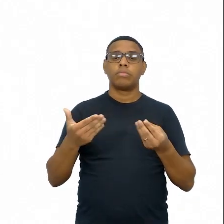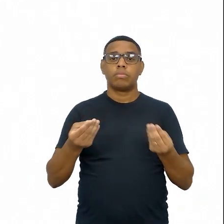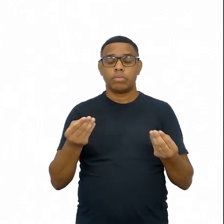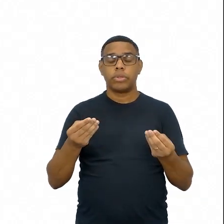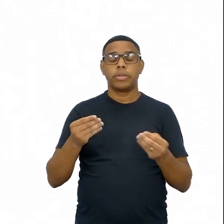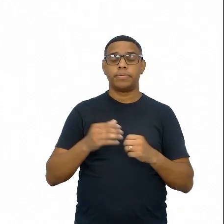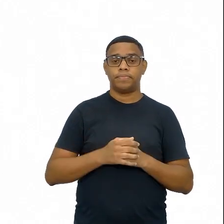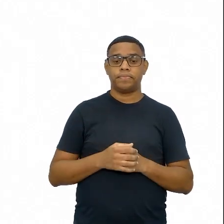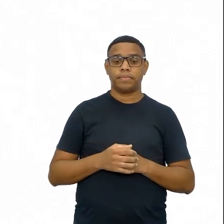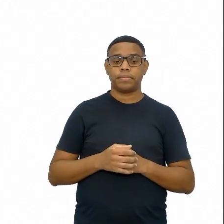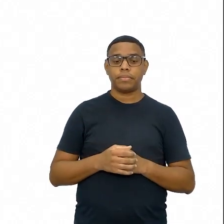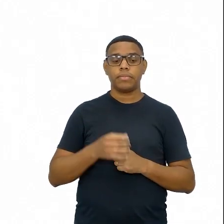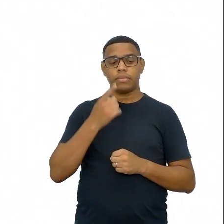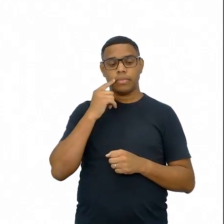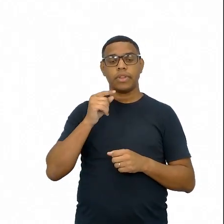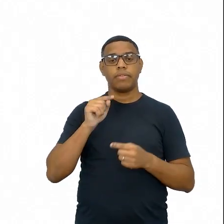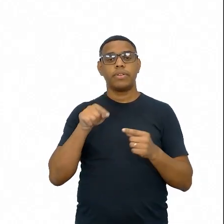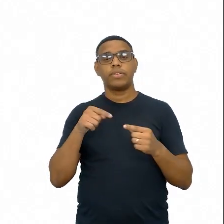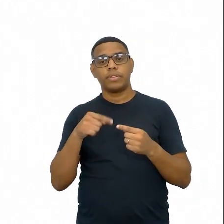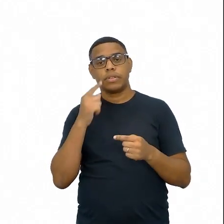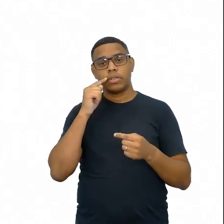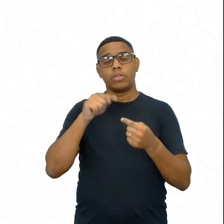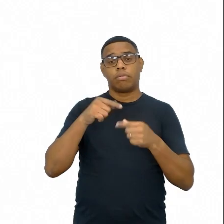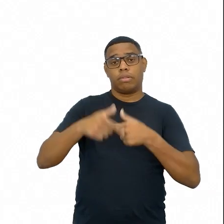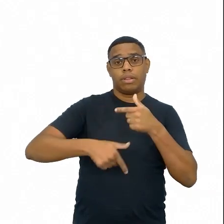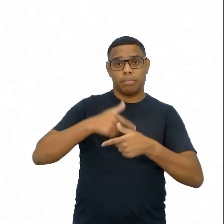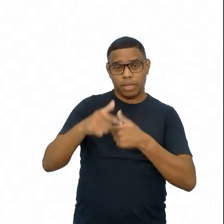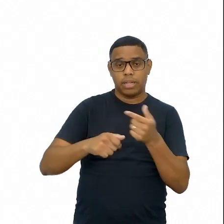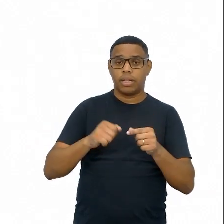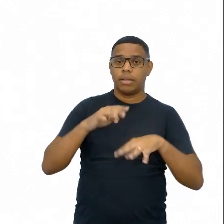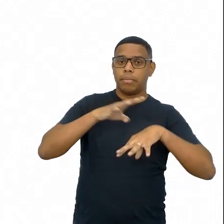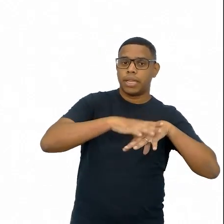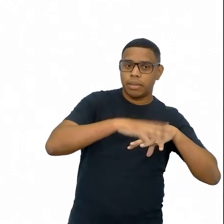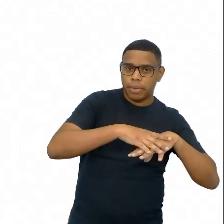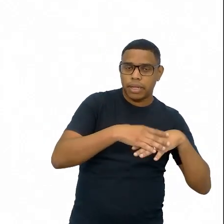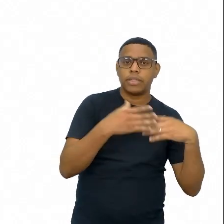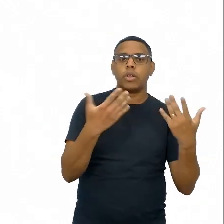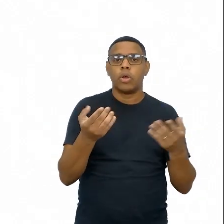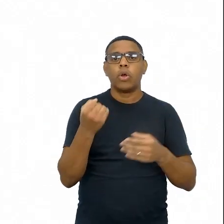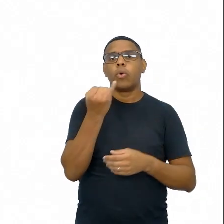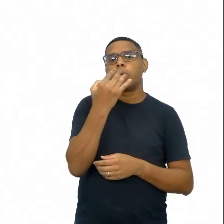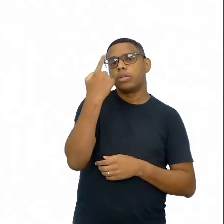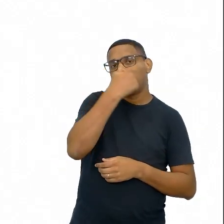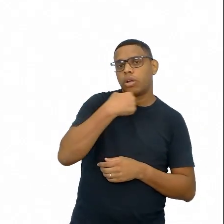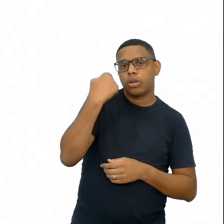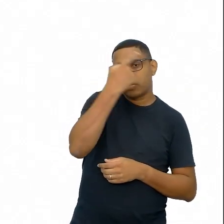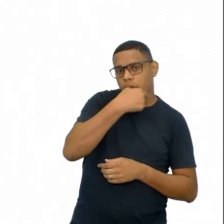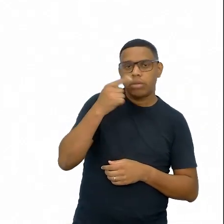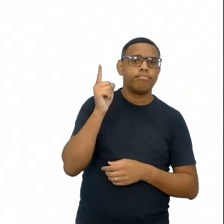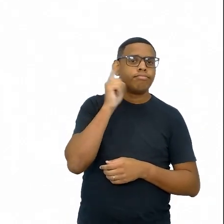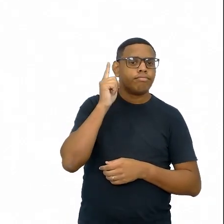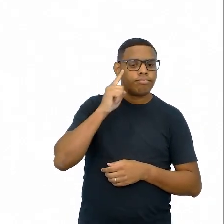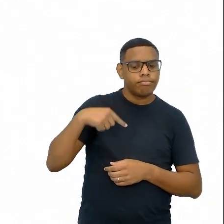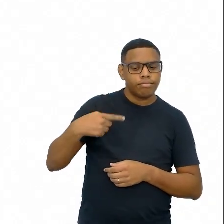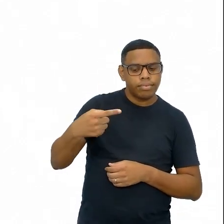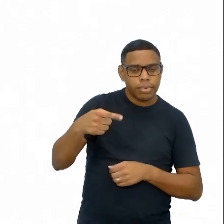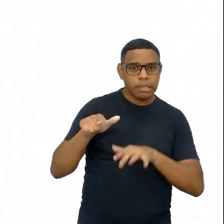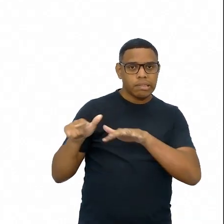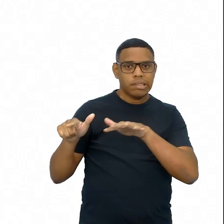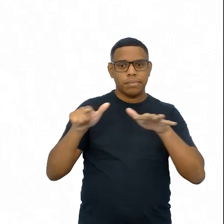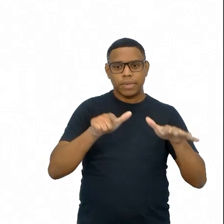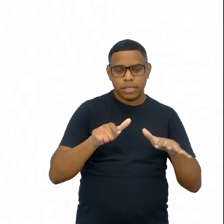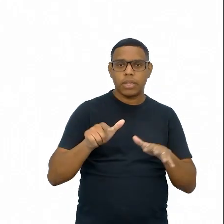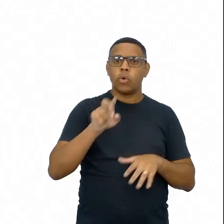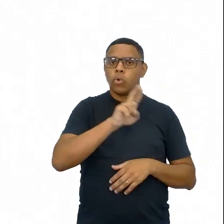dias, né, que serão destinados para o trabalho com a matemática, ou quantas horas diárias, né, durante a semana